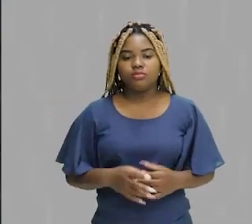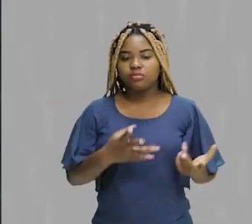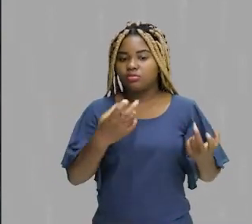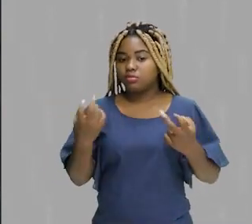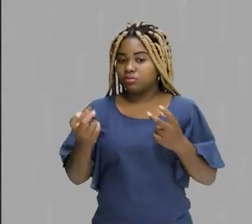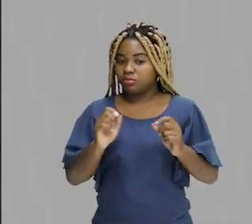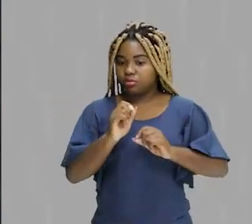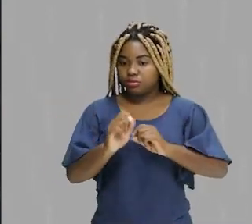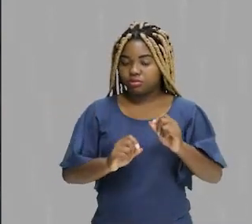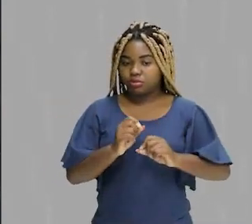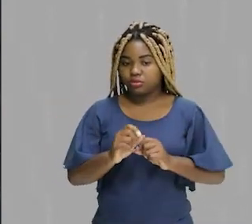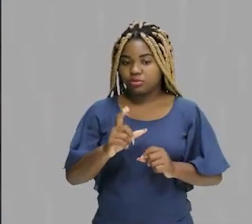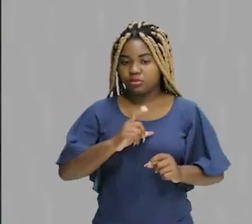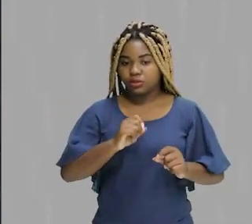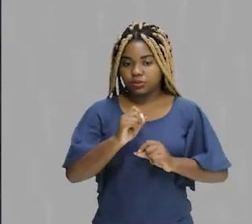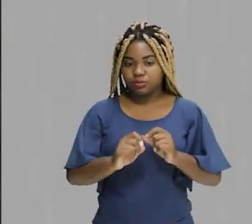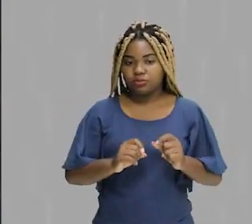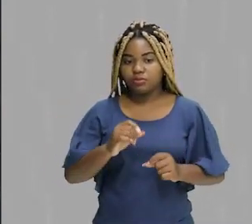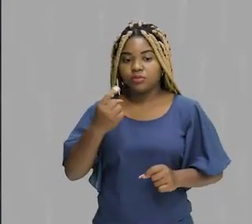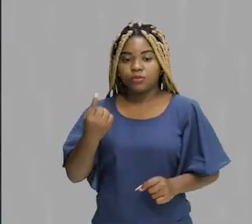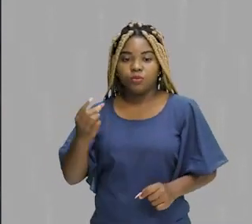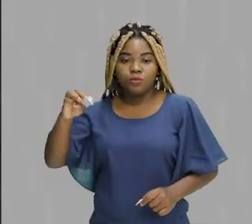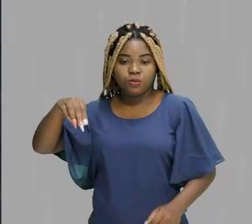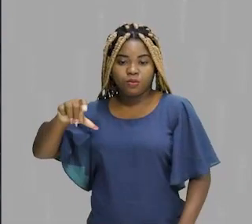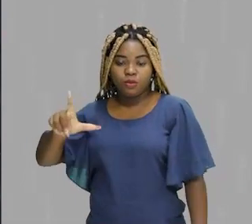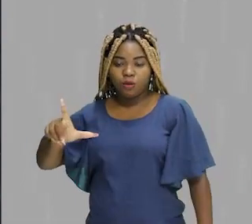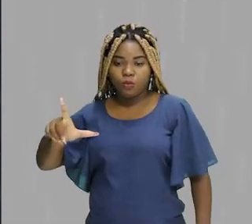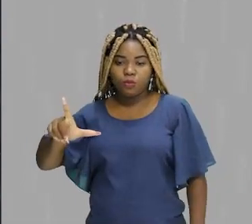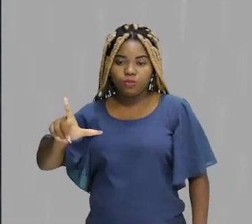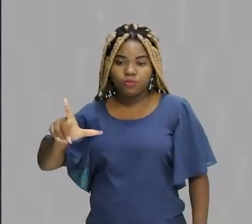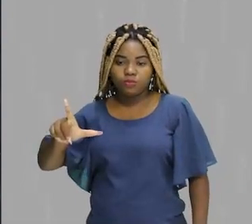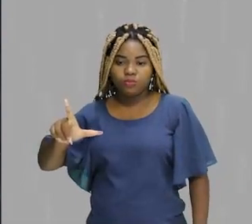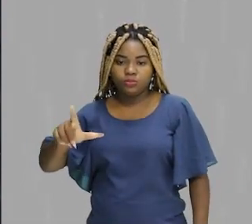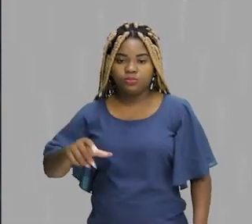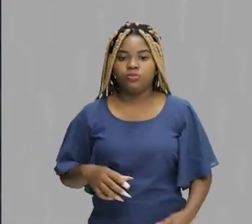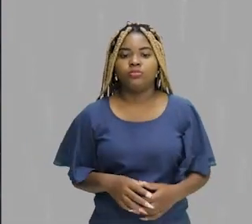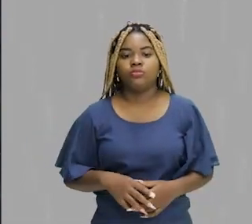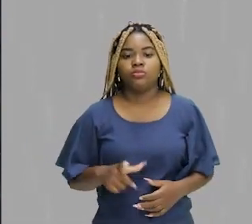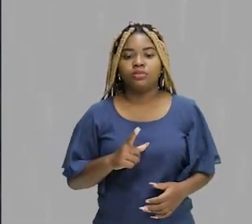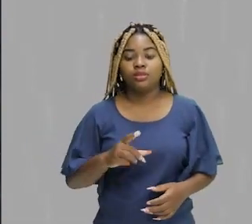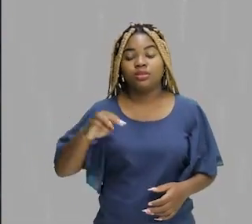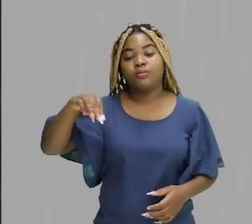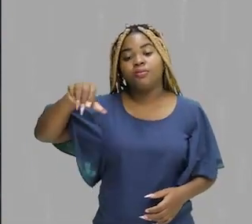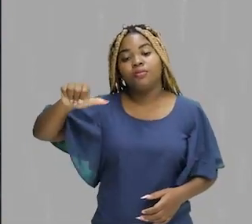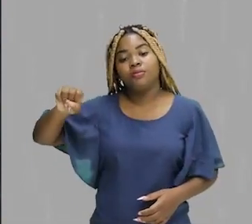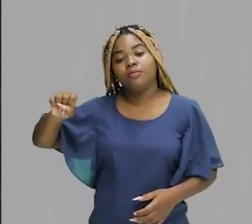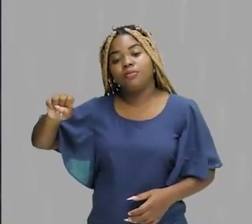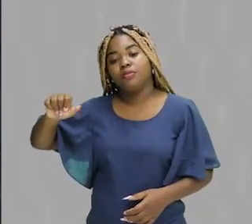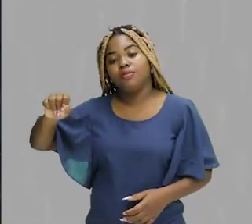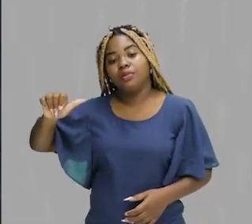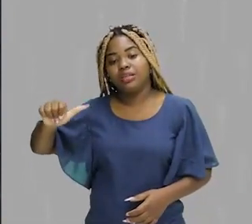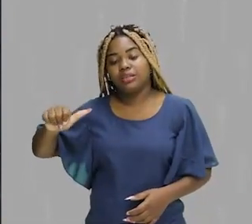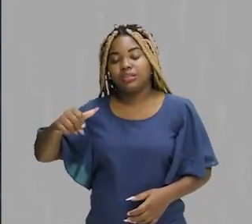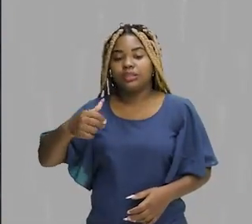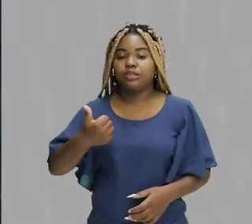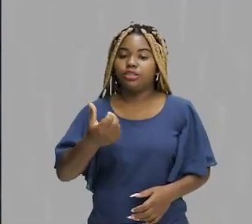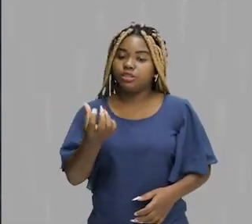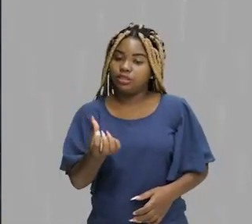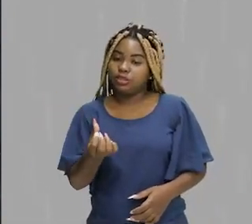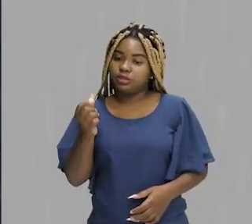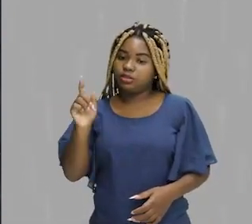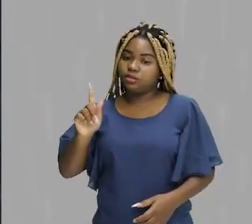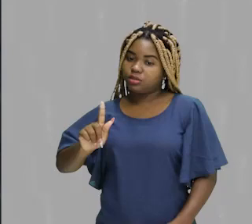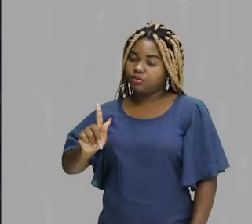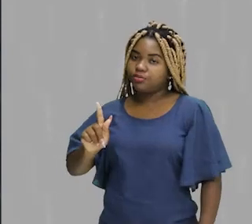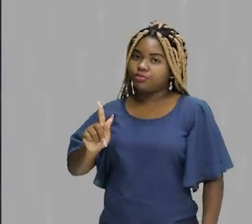temos a queima de 1 mol de metano. 1 mol de metano tem massa 16 gramas. Então, a massa